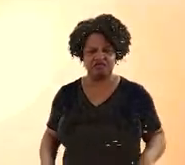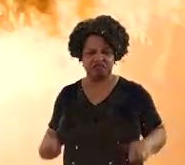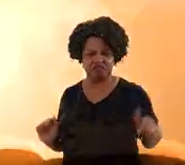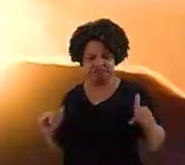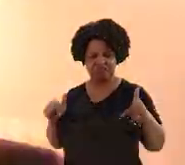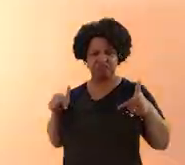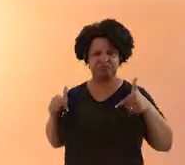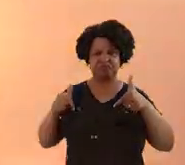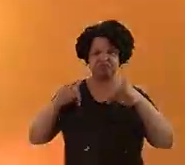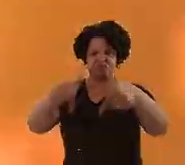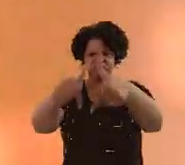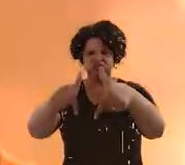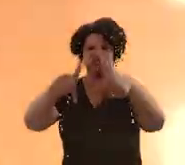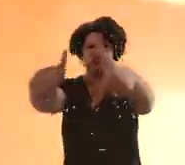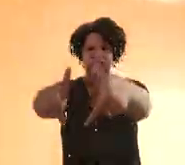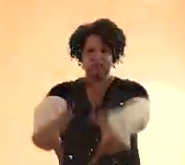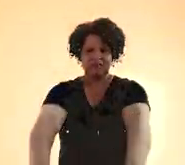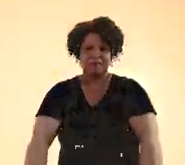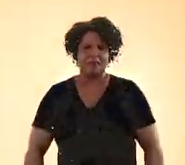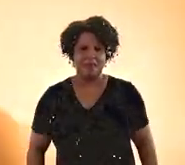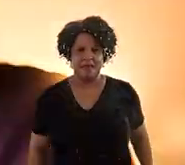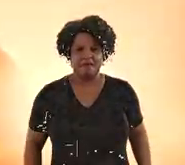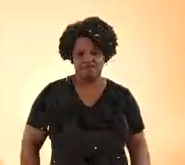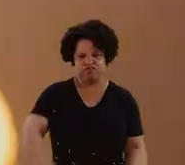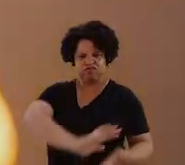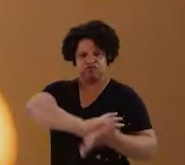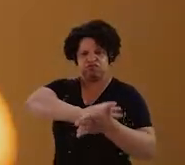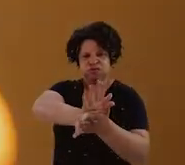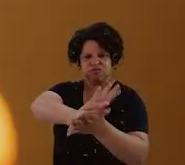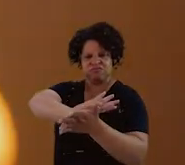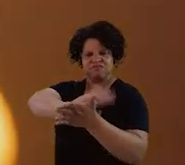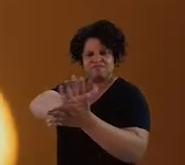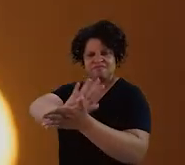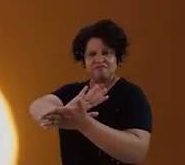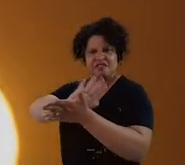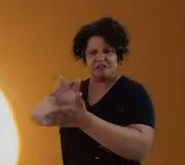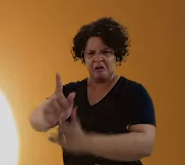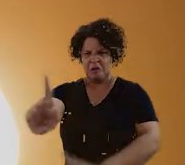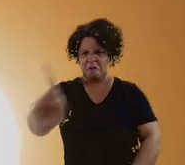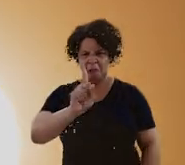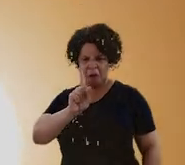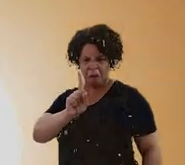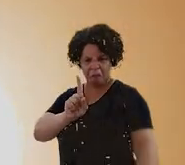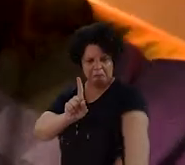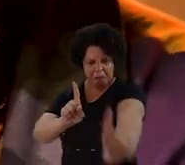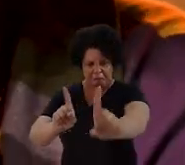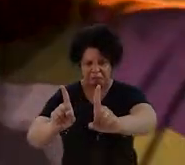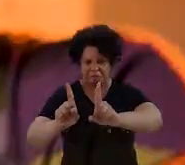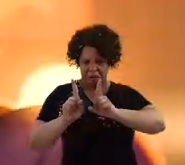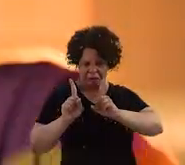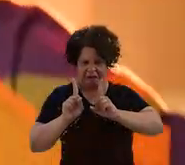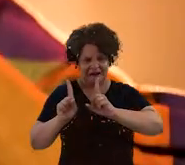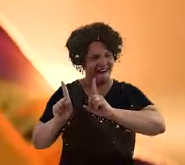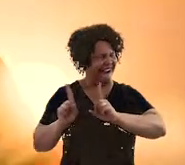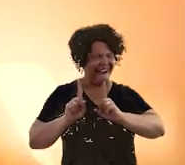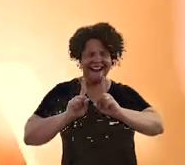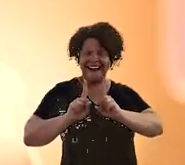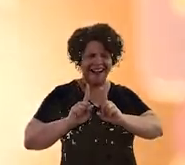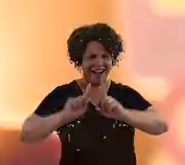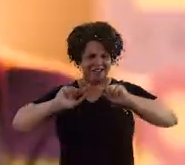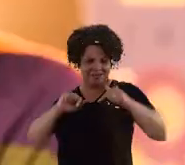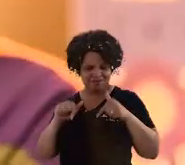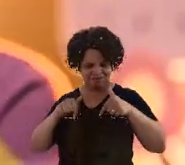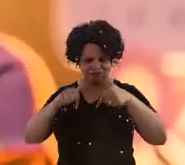bagaça, meu bonde bagaça, meu bonde te amassa. Não bata de frente, desgraça. Não bata de frente,